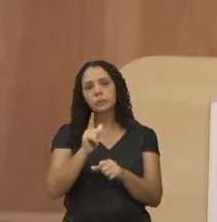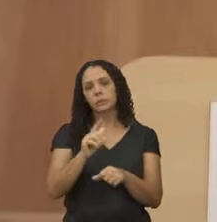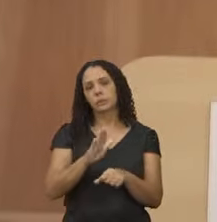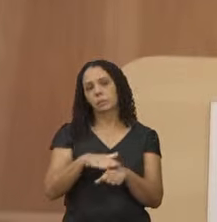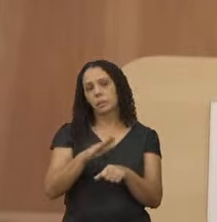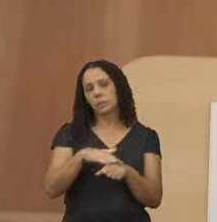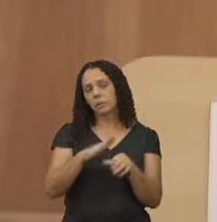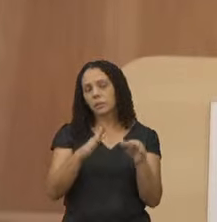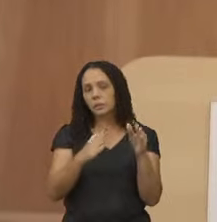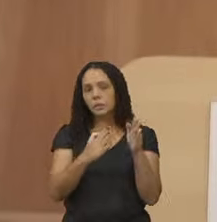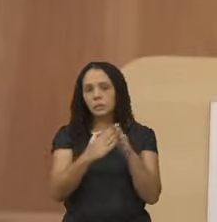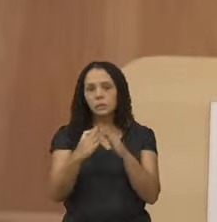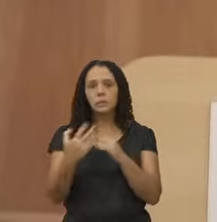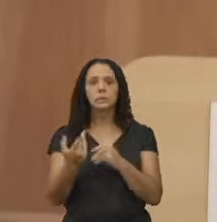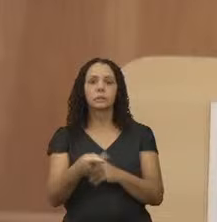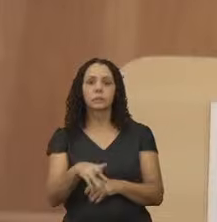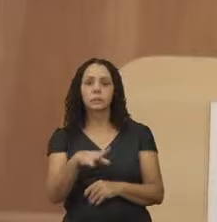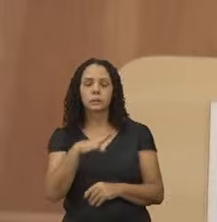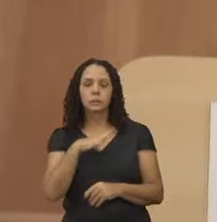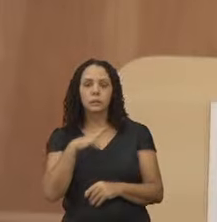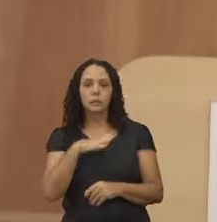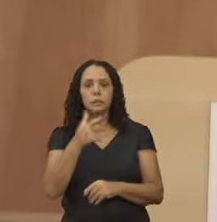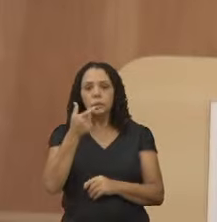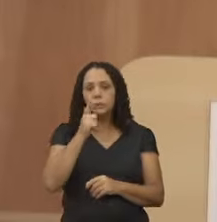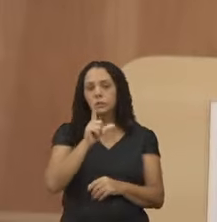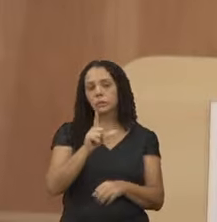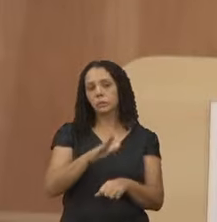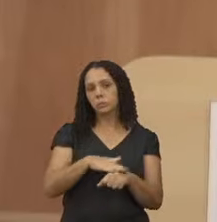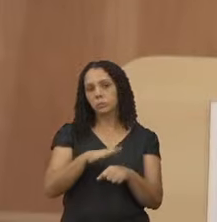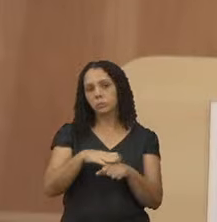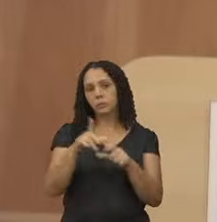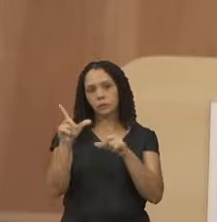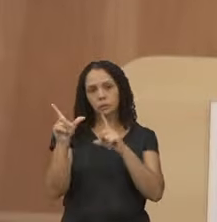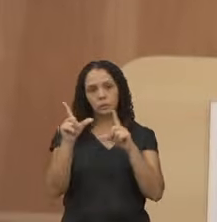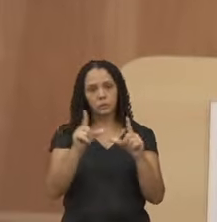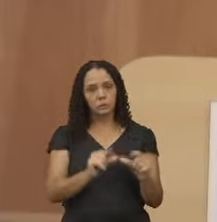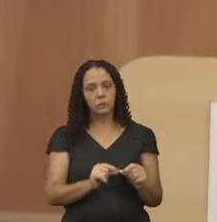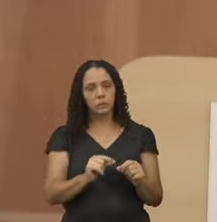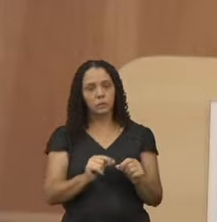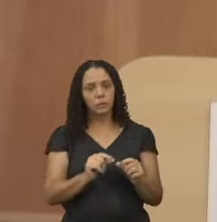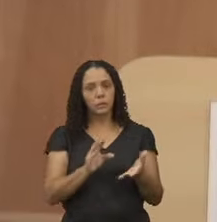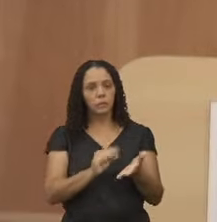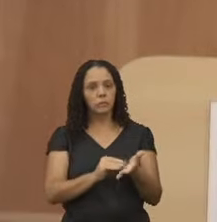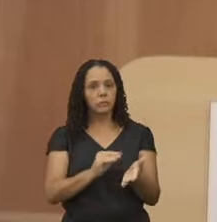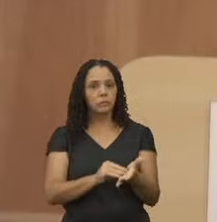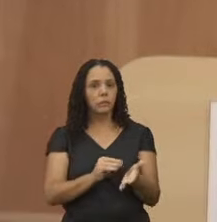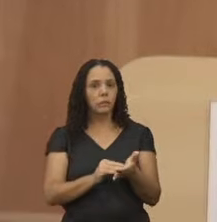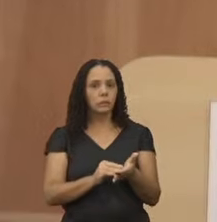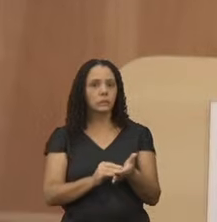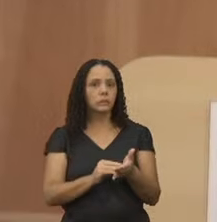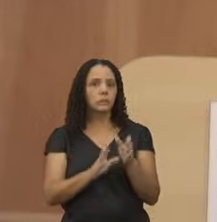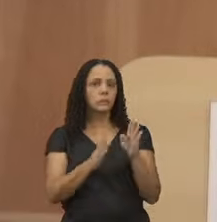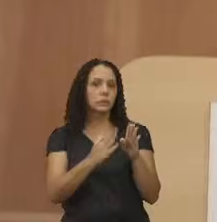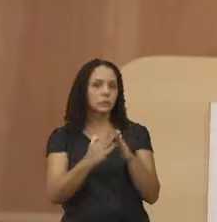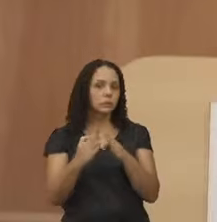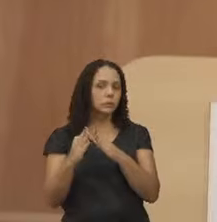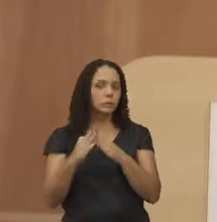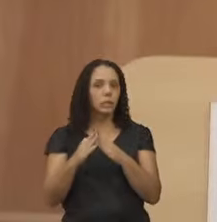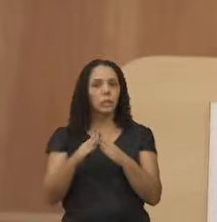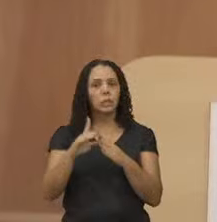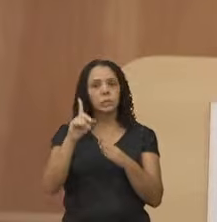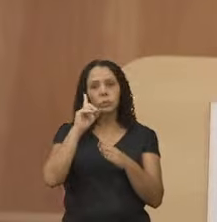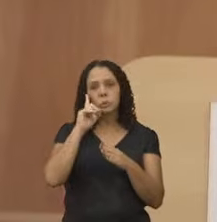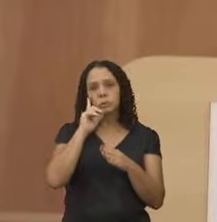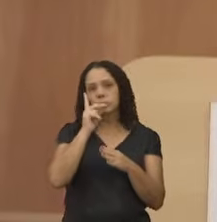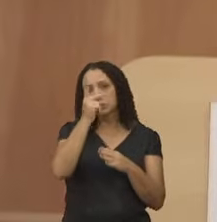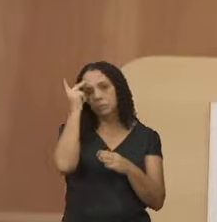habitação aqui no município, que a gente consiga cada vez mais reduzir o déficit habitacional que a gente tem aqui em Jacareí, que é muito grave. Todos os dias vêm